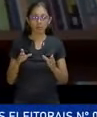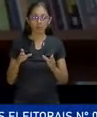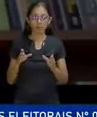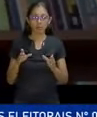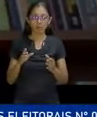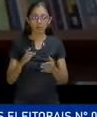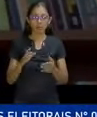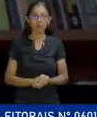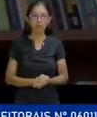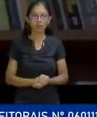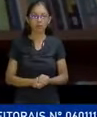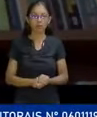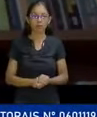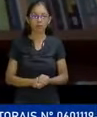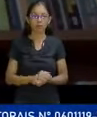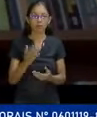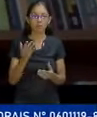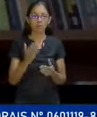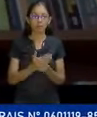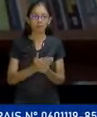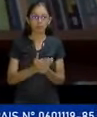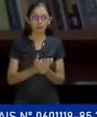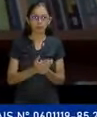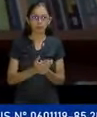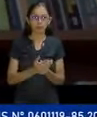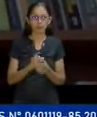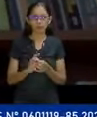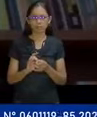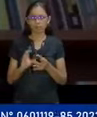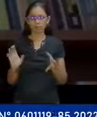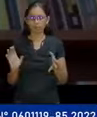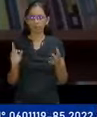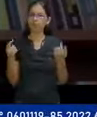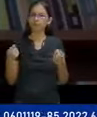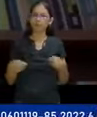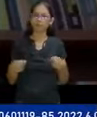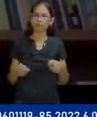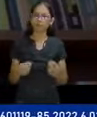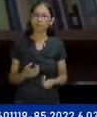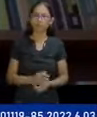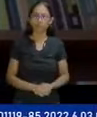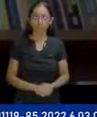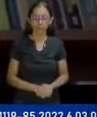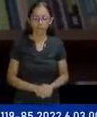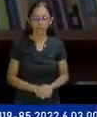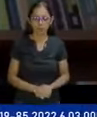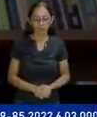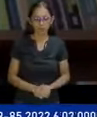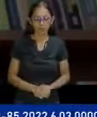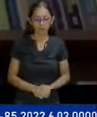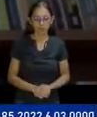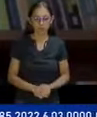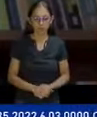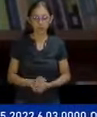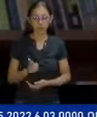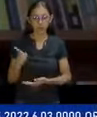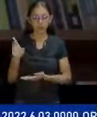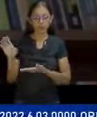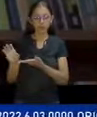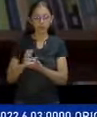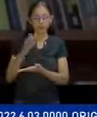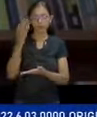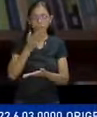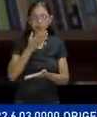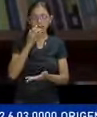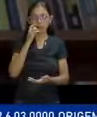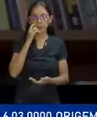em sede legal tratou do tema, e ao prestador de contas,